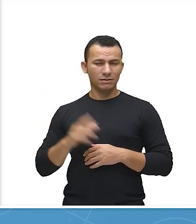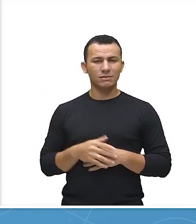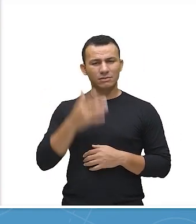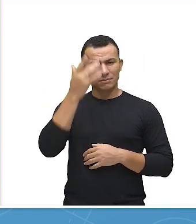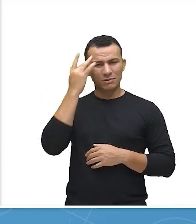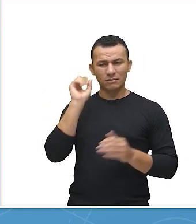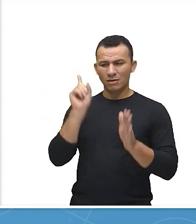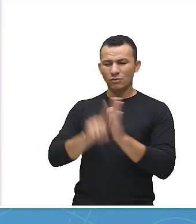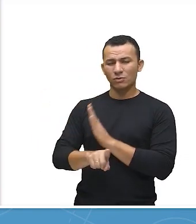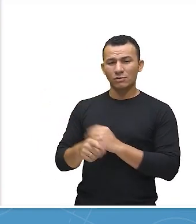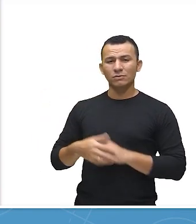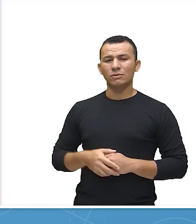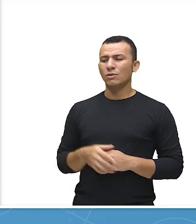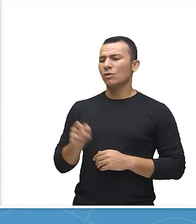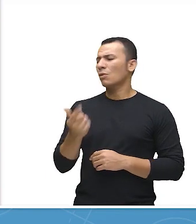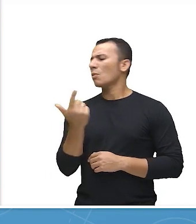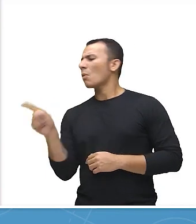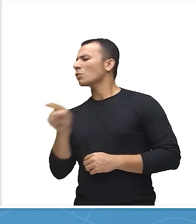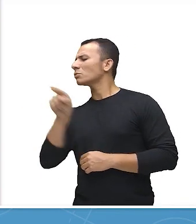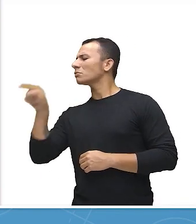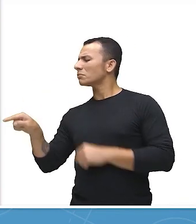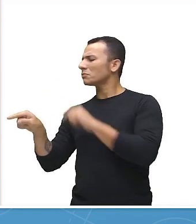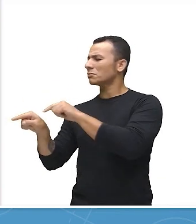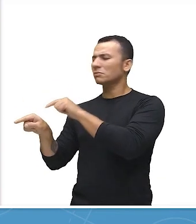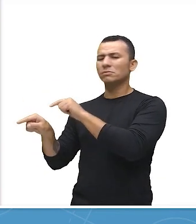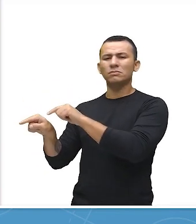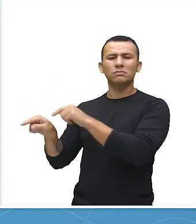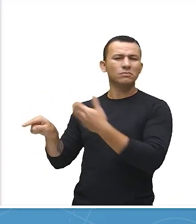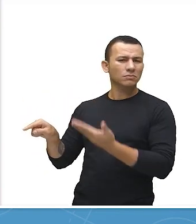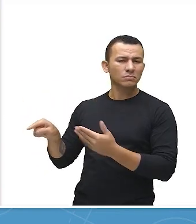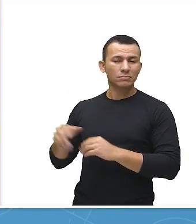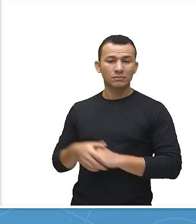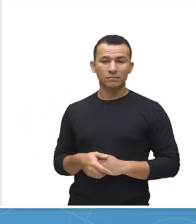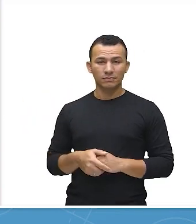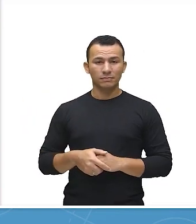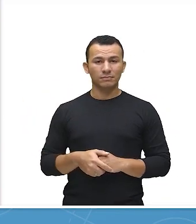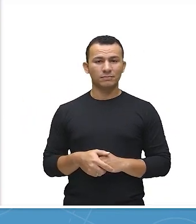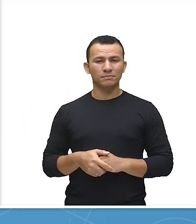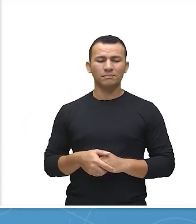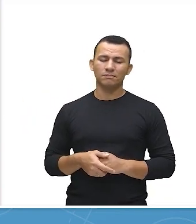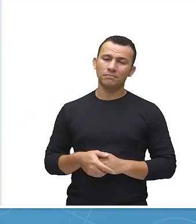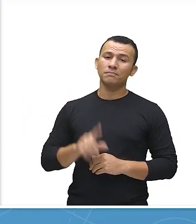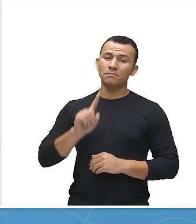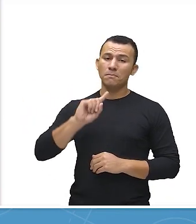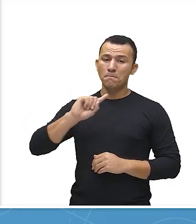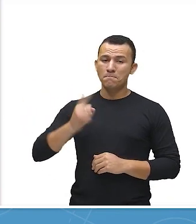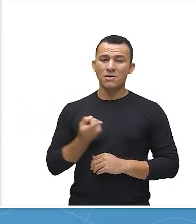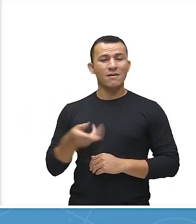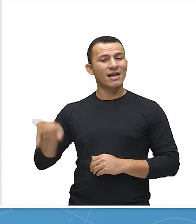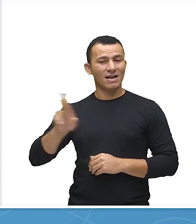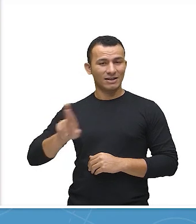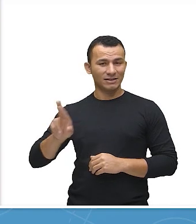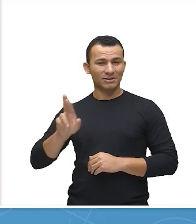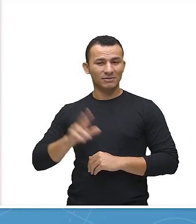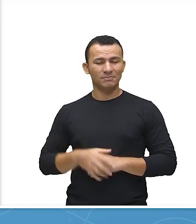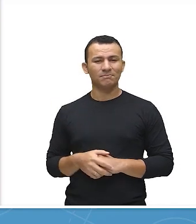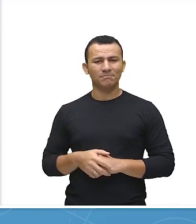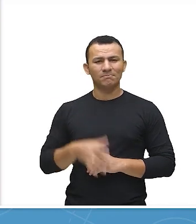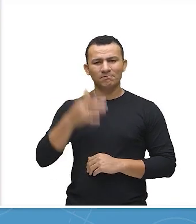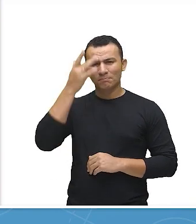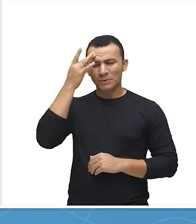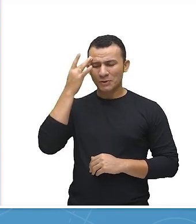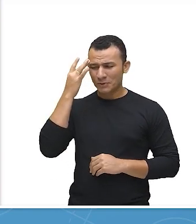Na questão 13, nós temos novamente um texto que ele começa com o título Parceria. Um sujeito entra numa loja